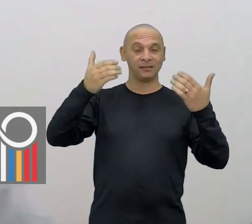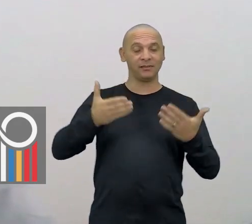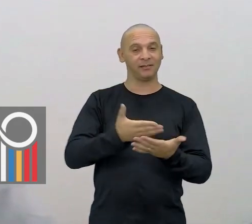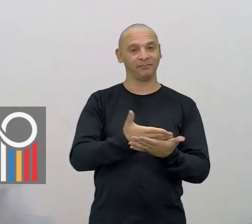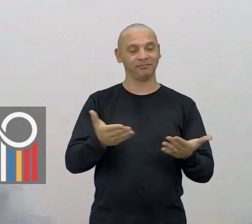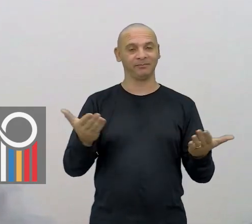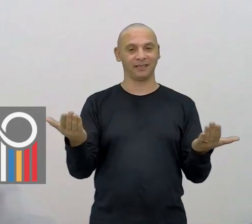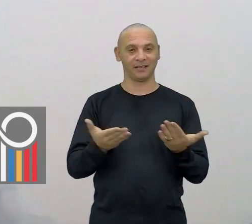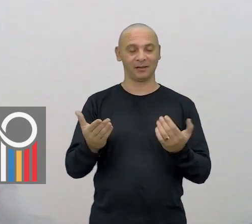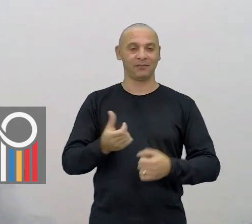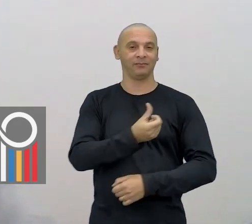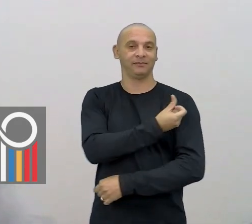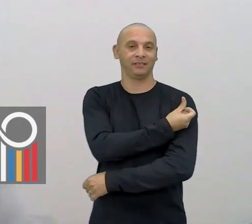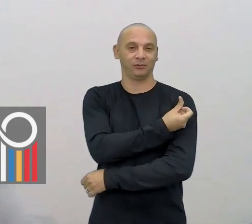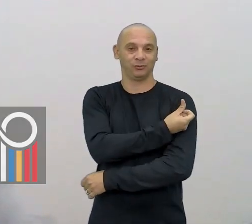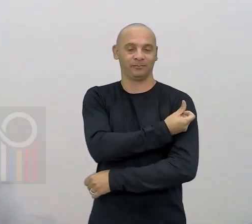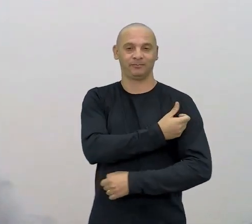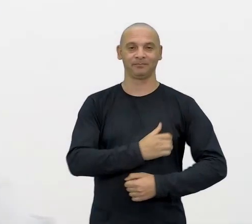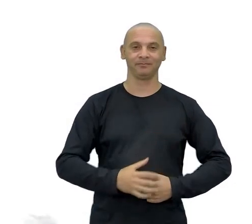sextos anos. Vamos lá?